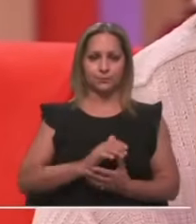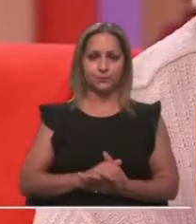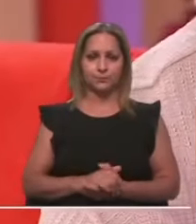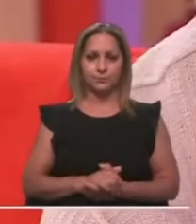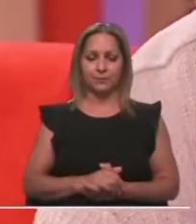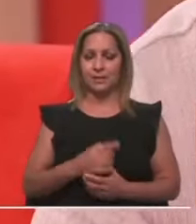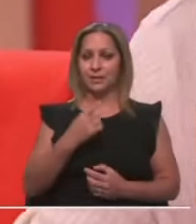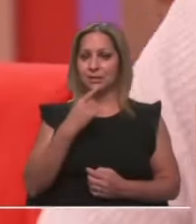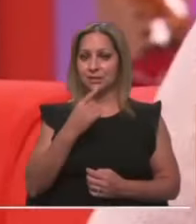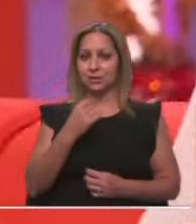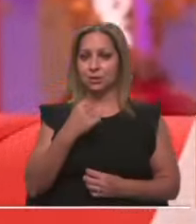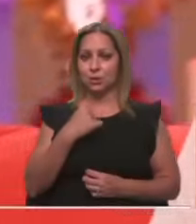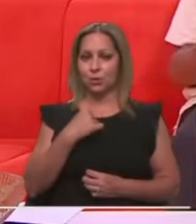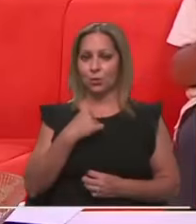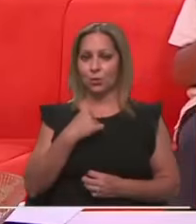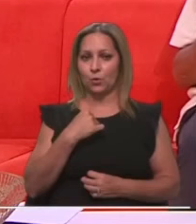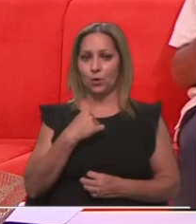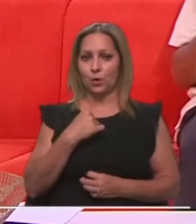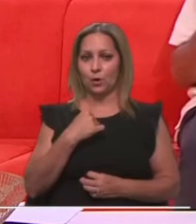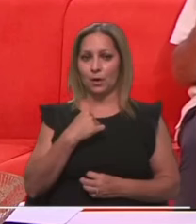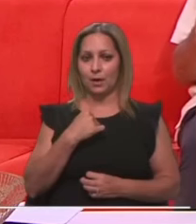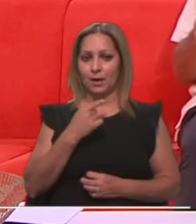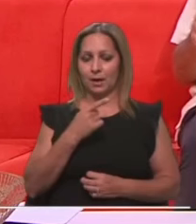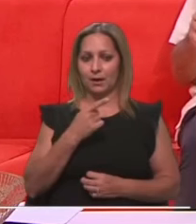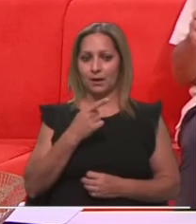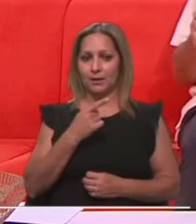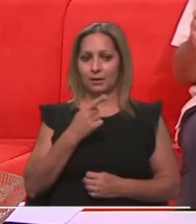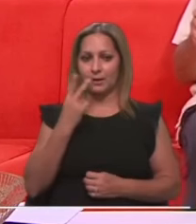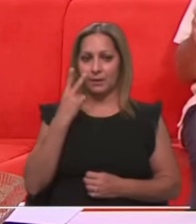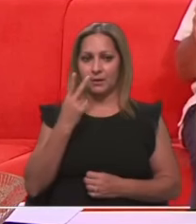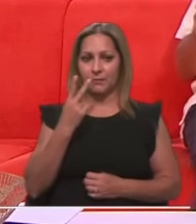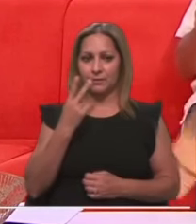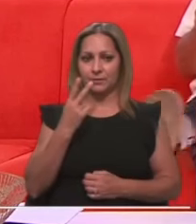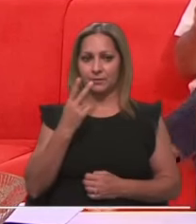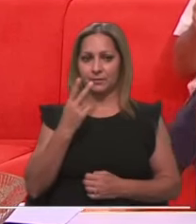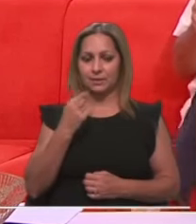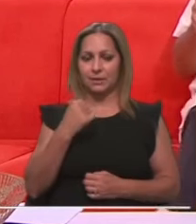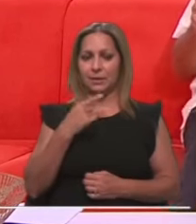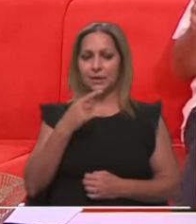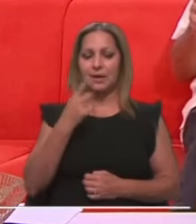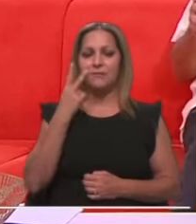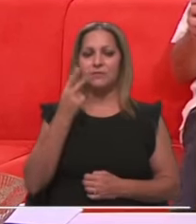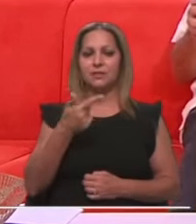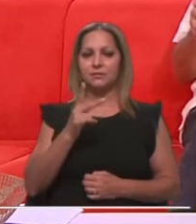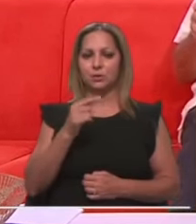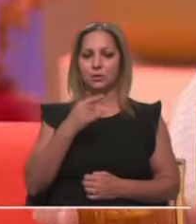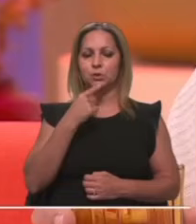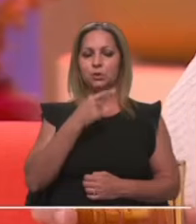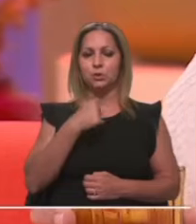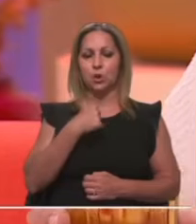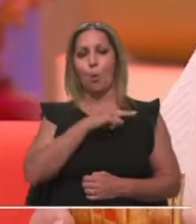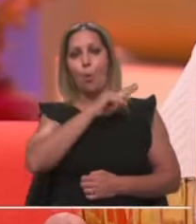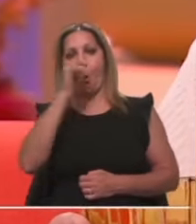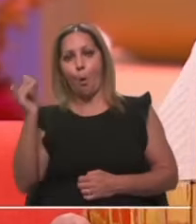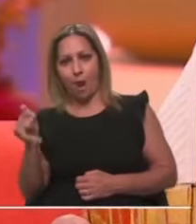acusa-se de ter passado em vez de estar a ver a televisão estava-me a masturbar ao lado dela